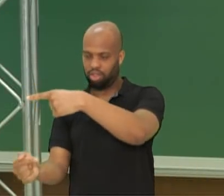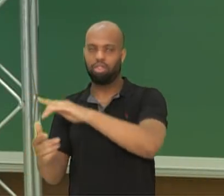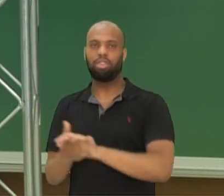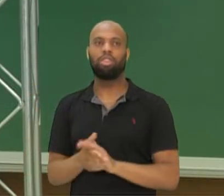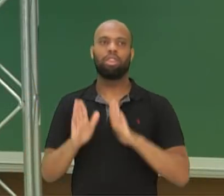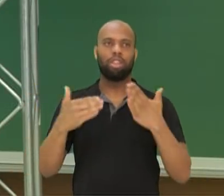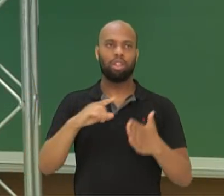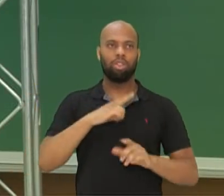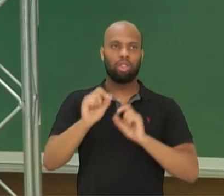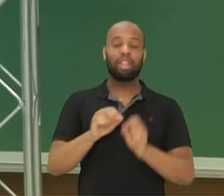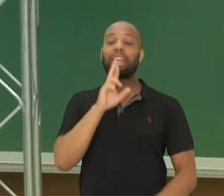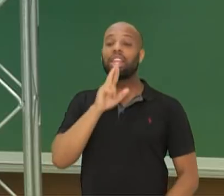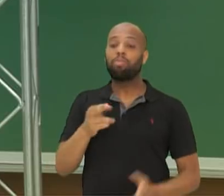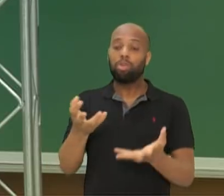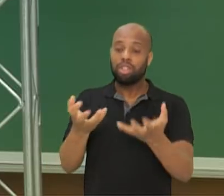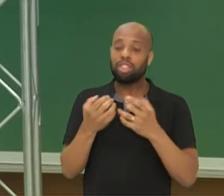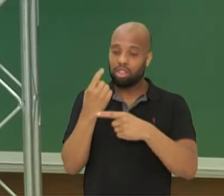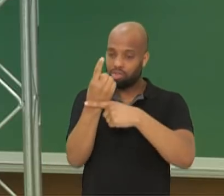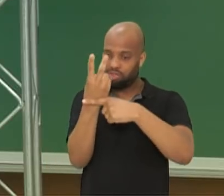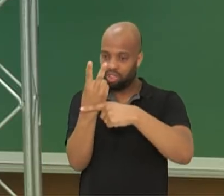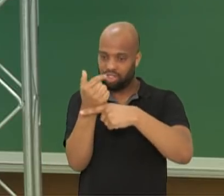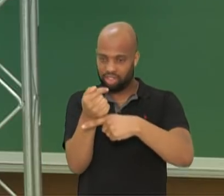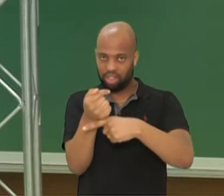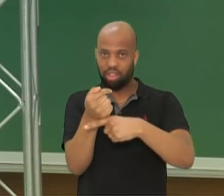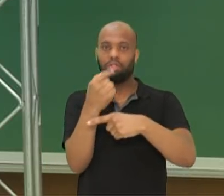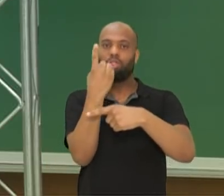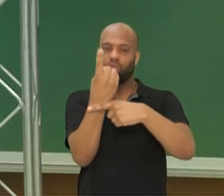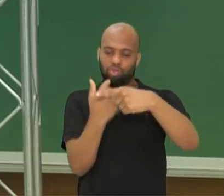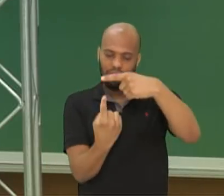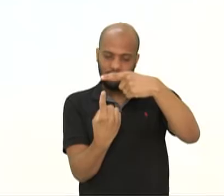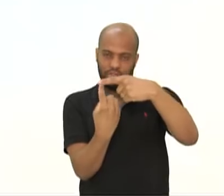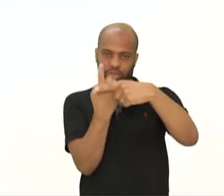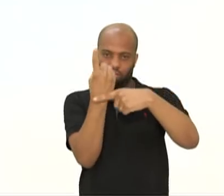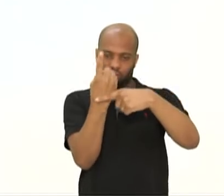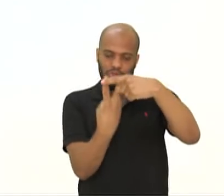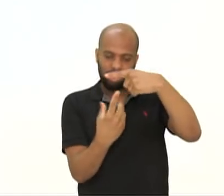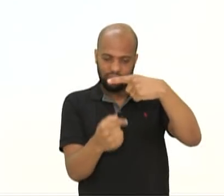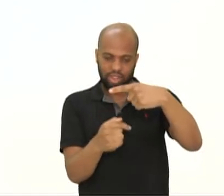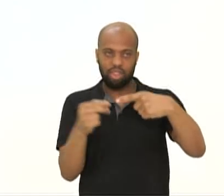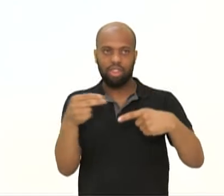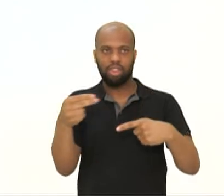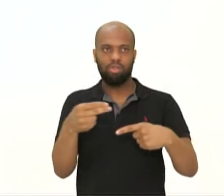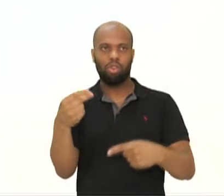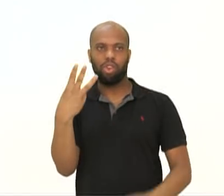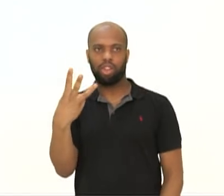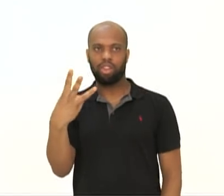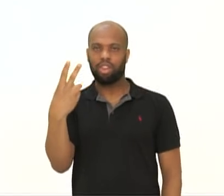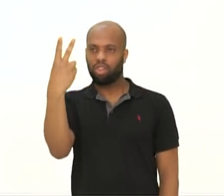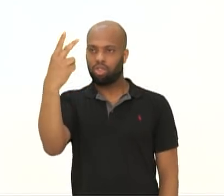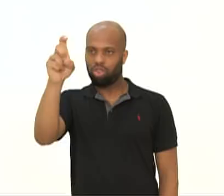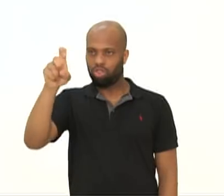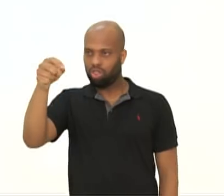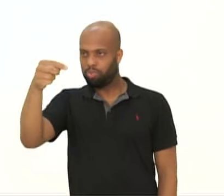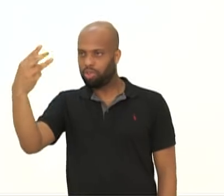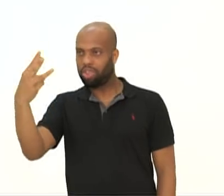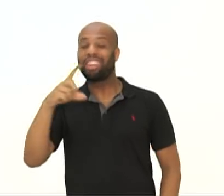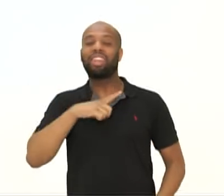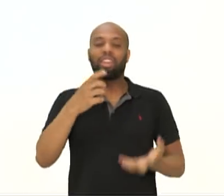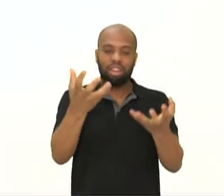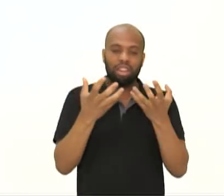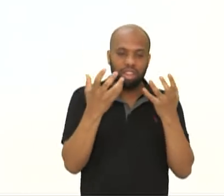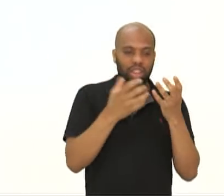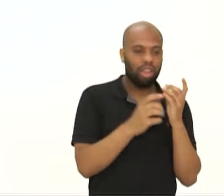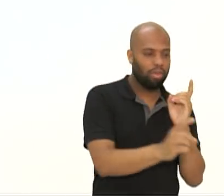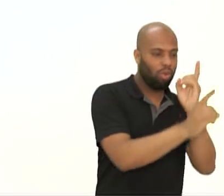1/27 é o resultado esperado, igual a 3 elevado a 2x menos 3. Eu preciso encontrar a mesma base,